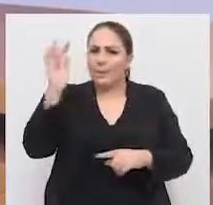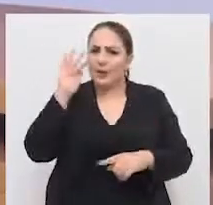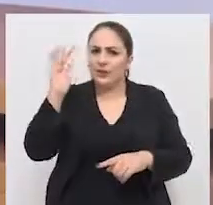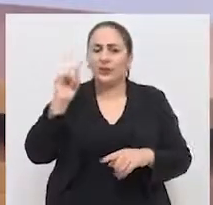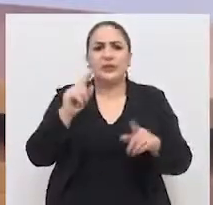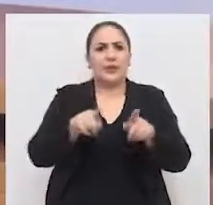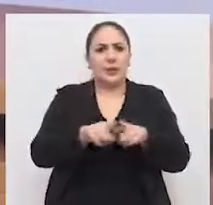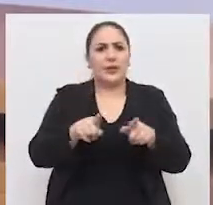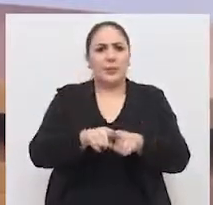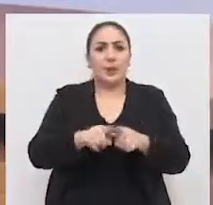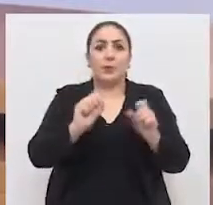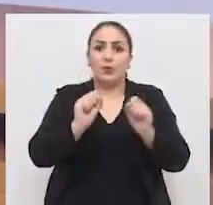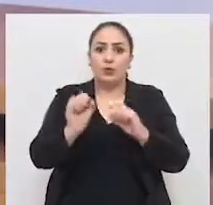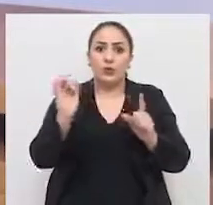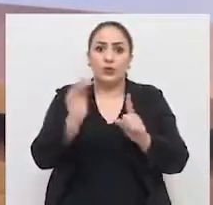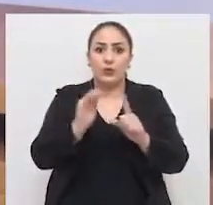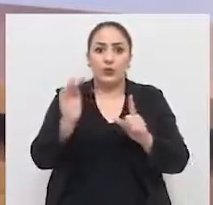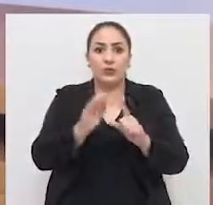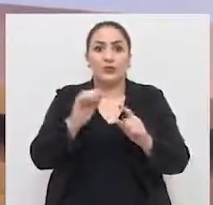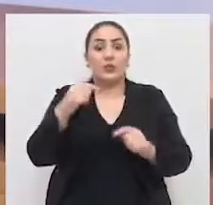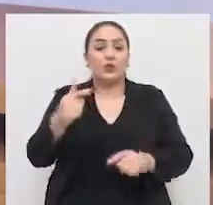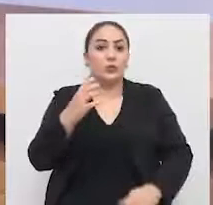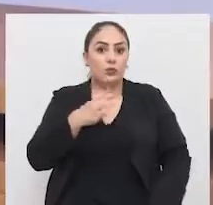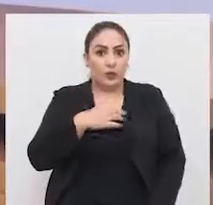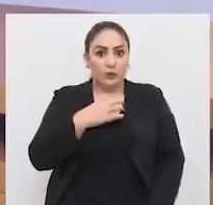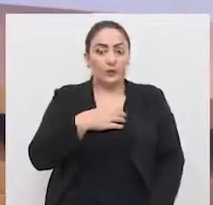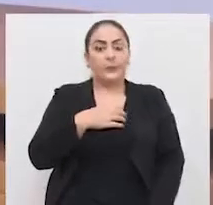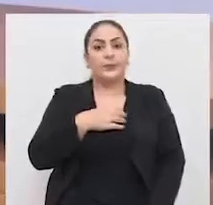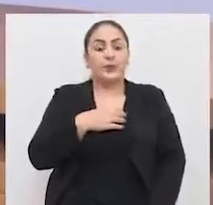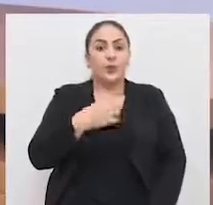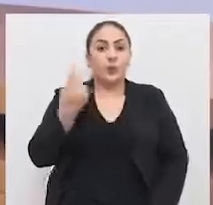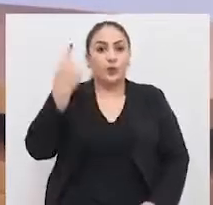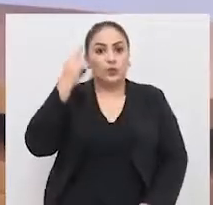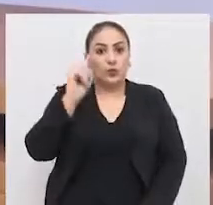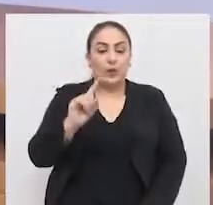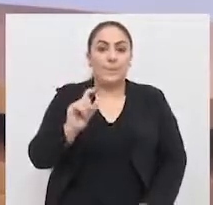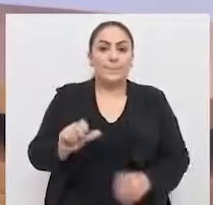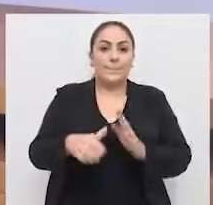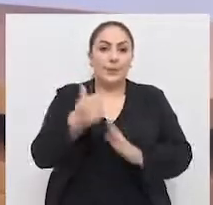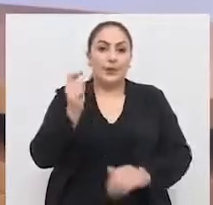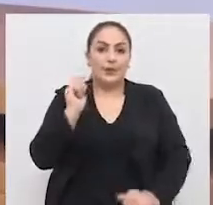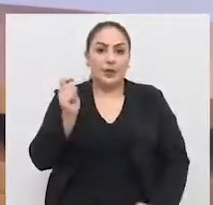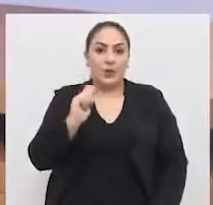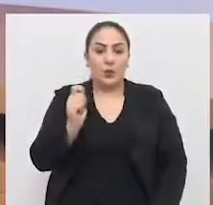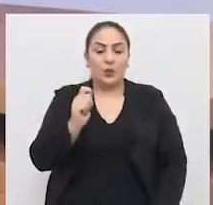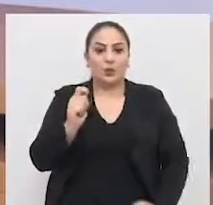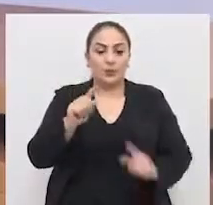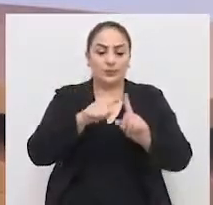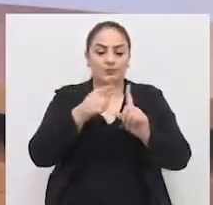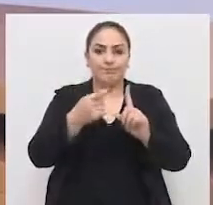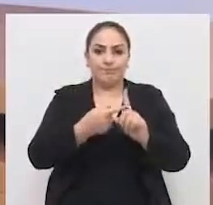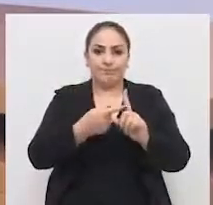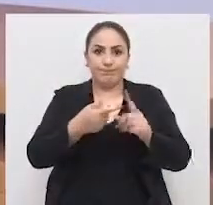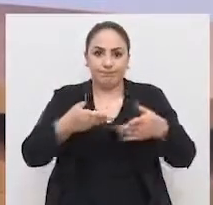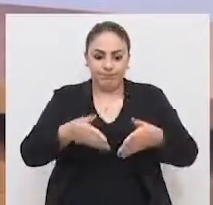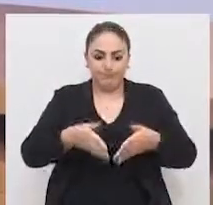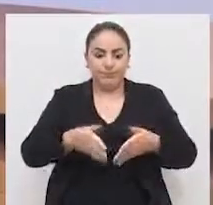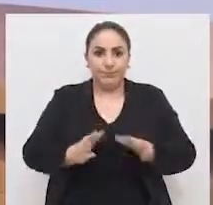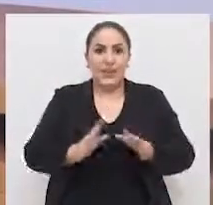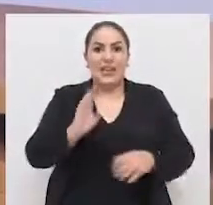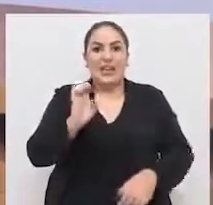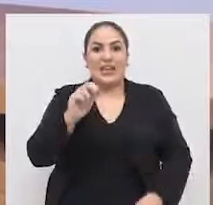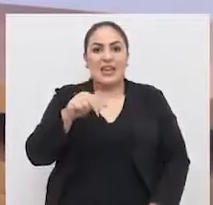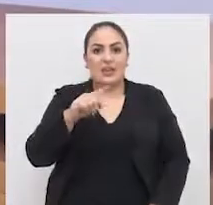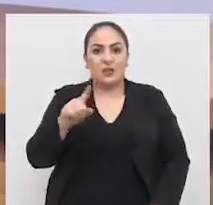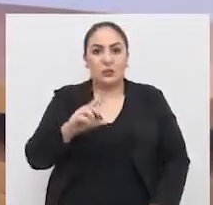não imaginavam que a interferência seria de outra forma. No dia 1º de agosto, a bolsa rompeu e Enzo